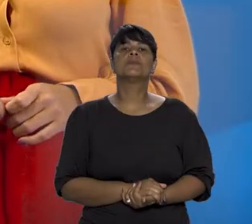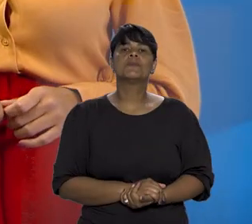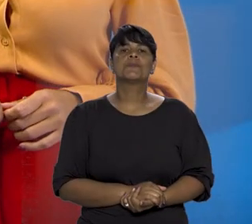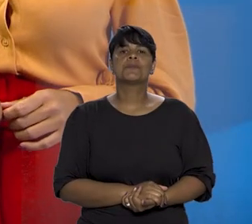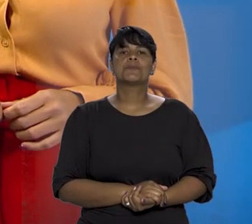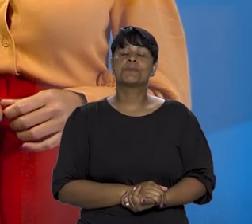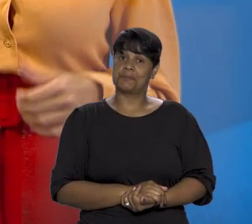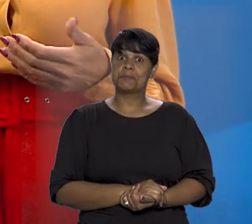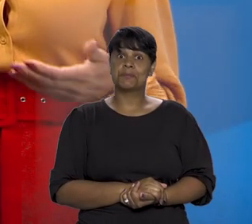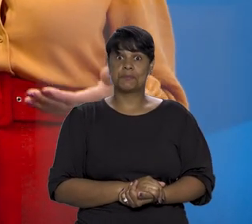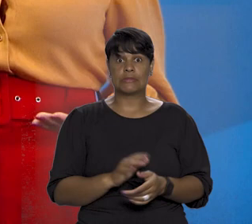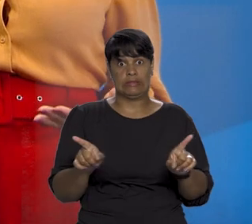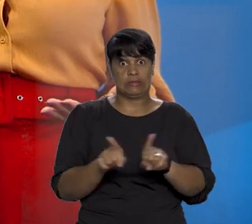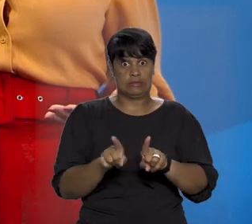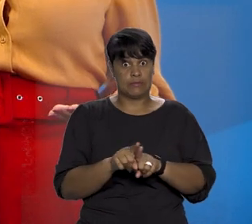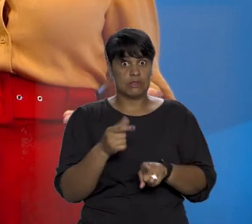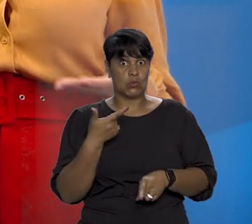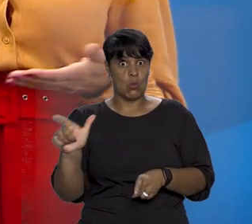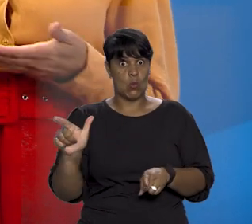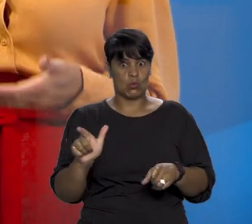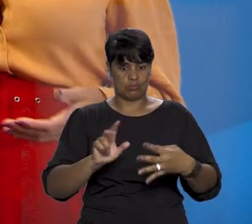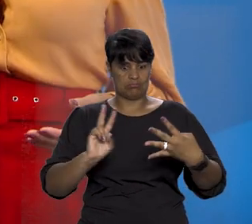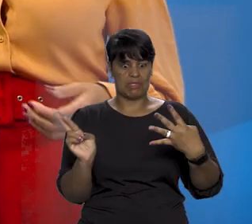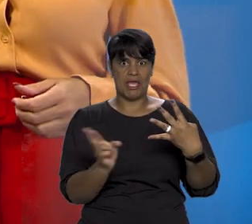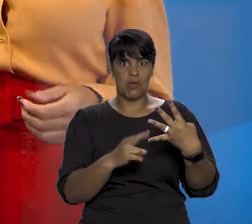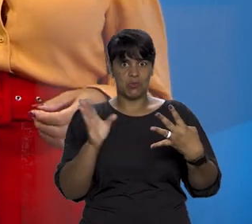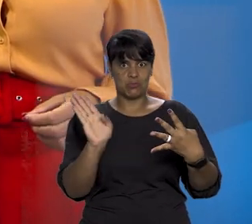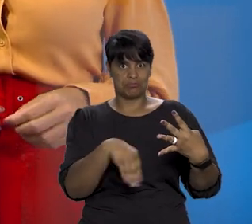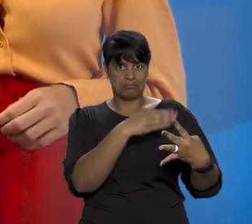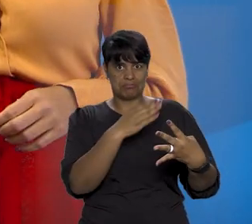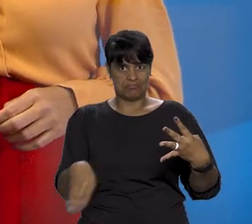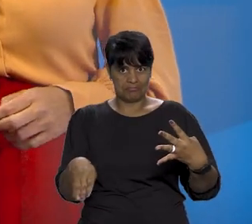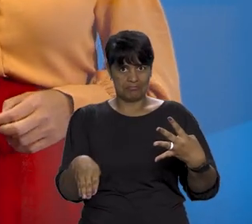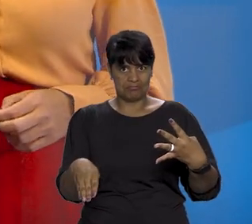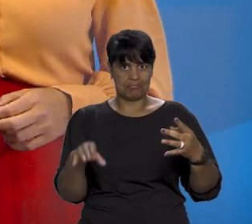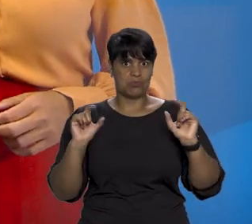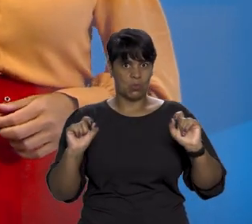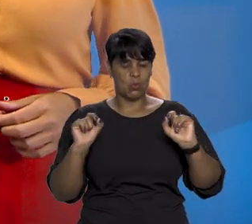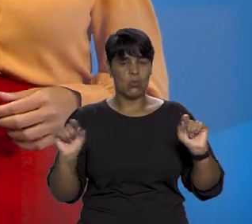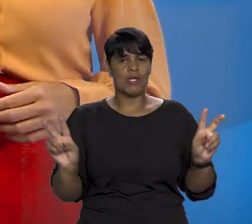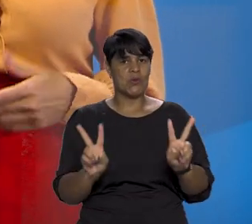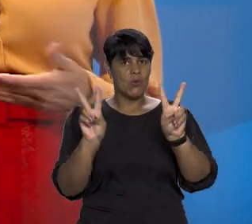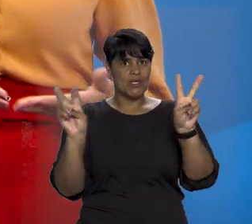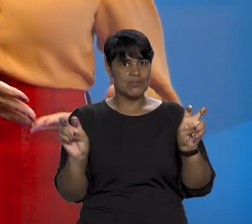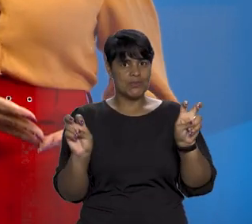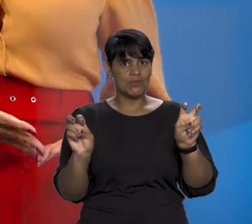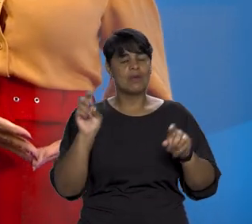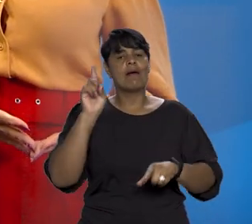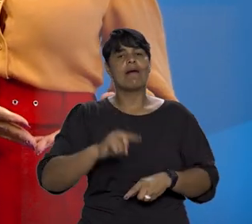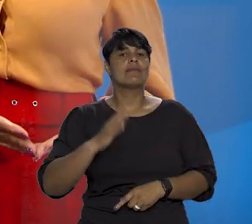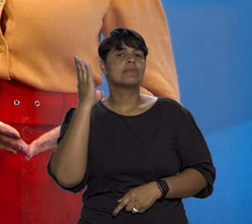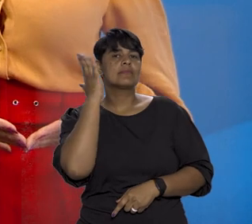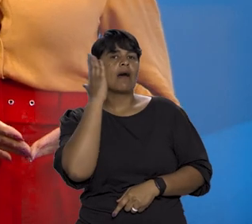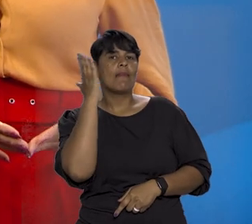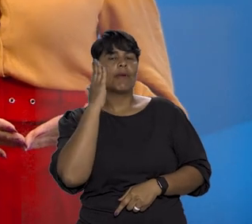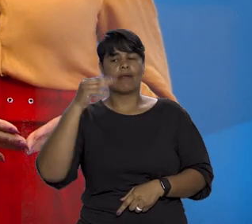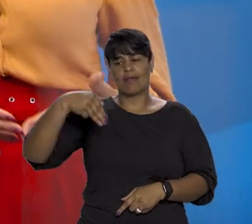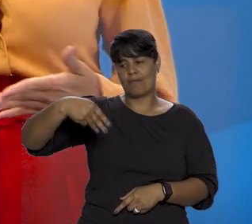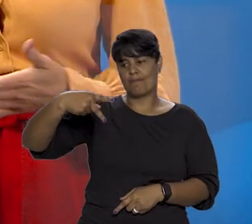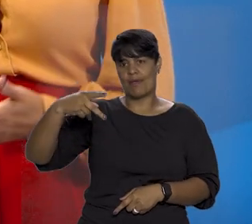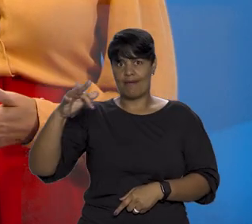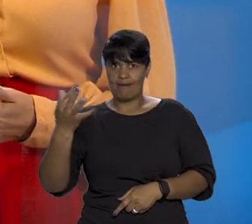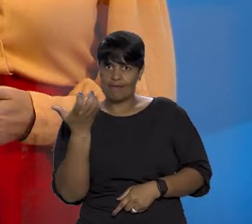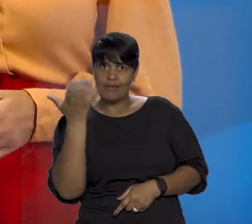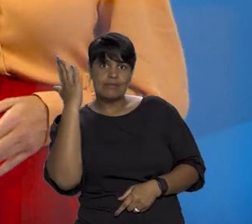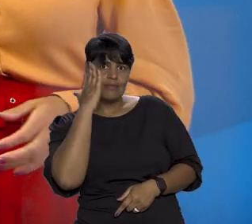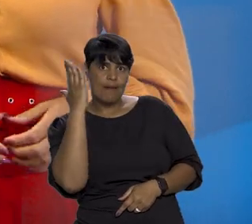outro recurso extraordinário que teve negado o seu envio ao STF envolve o questionamento do Ministério Público